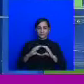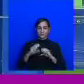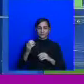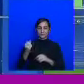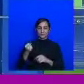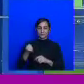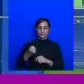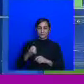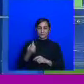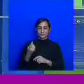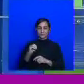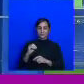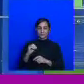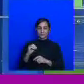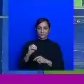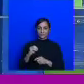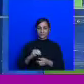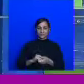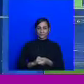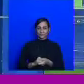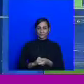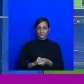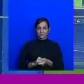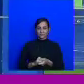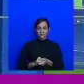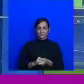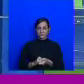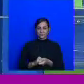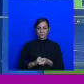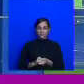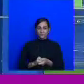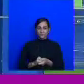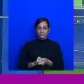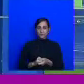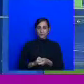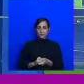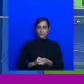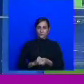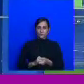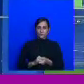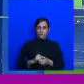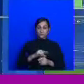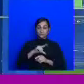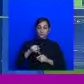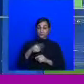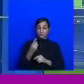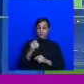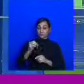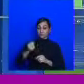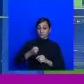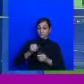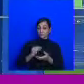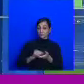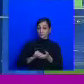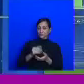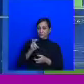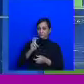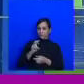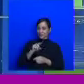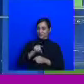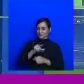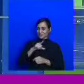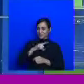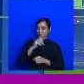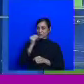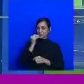Bola branca, número 10. Branca, 10. Foram sorteados 10 números, faltam 5.